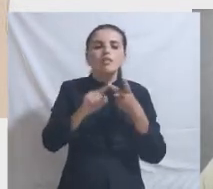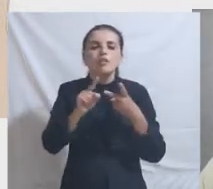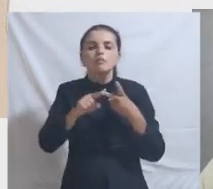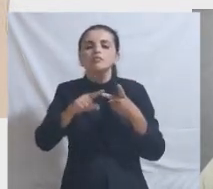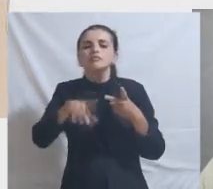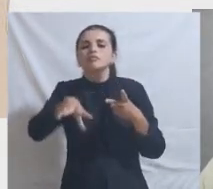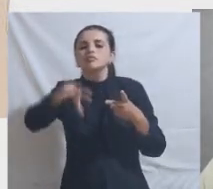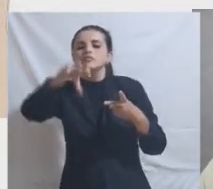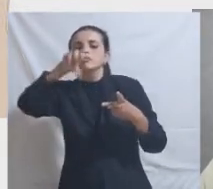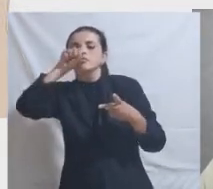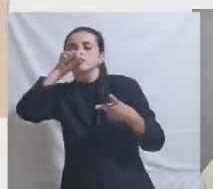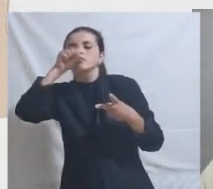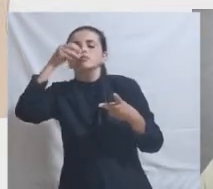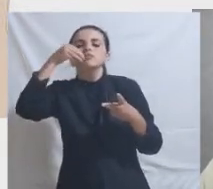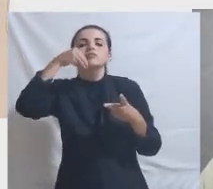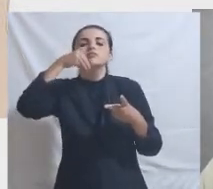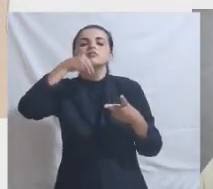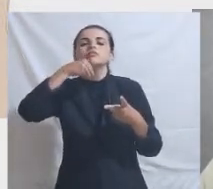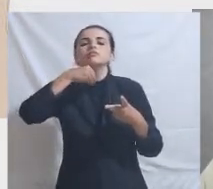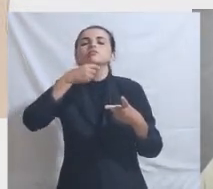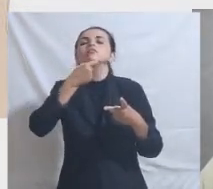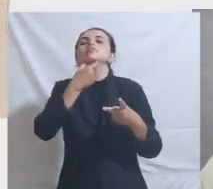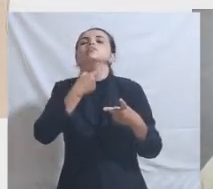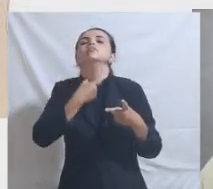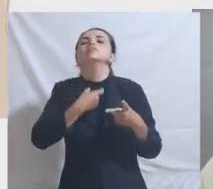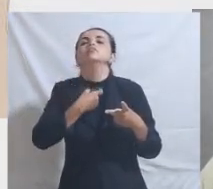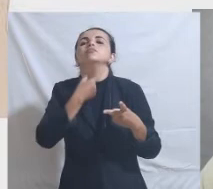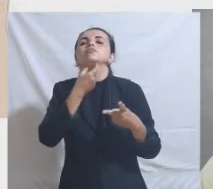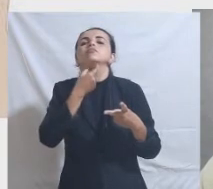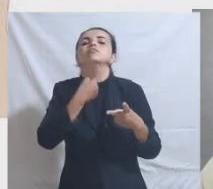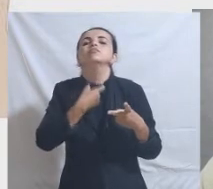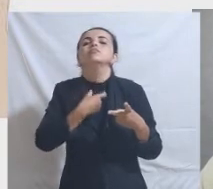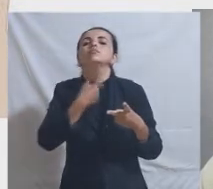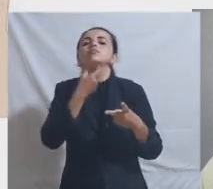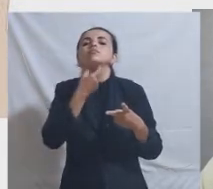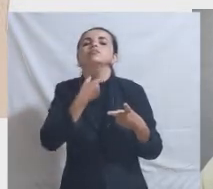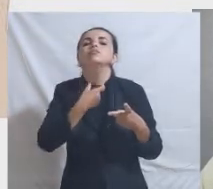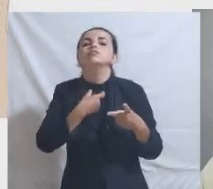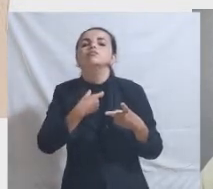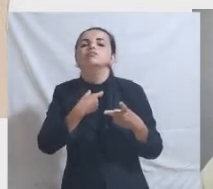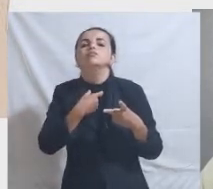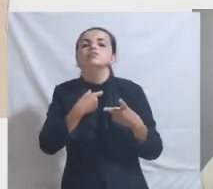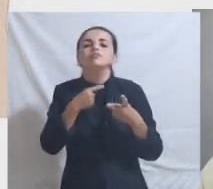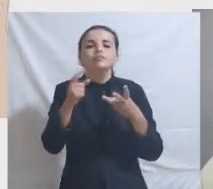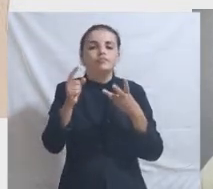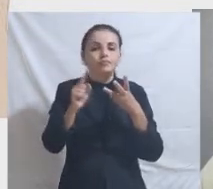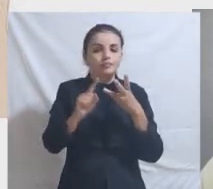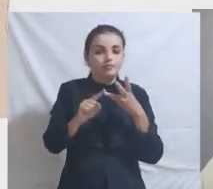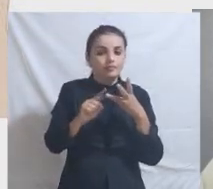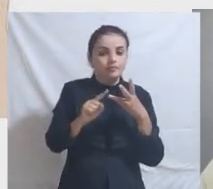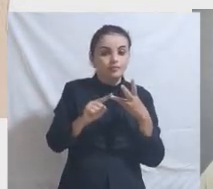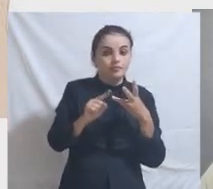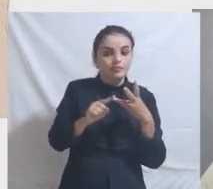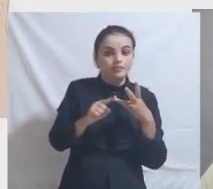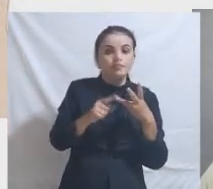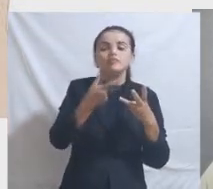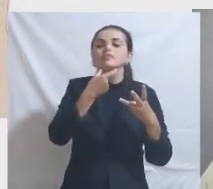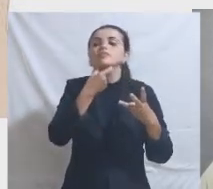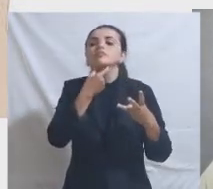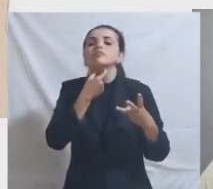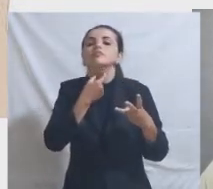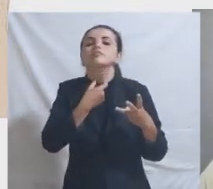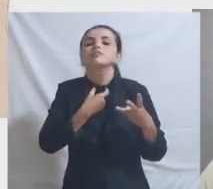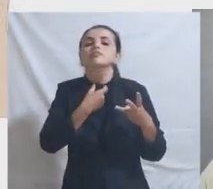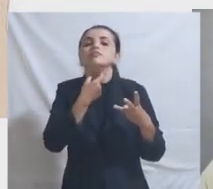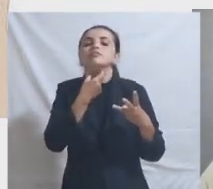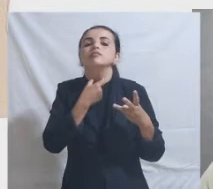Ela termina em um tubo curto chamado de laringe. Podemos dizer que é uma cavidade comum entre o sistema digestório e respiratório. Ou